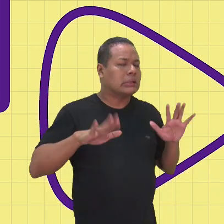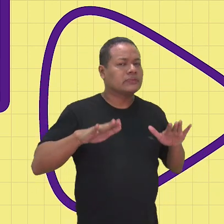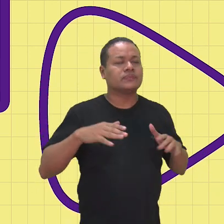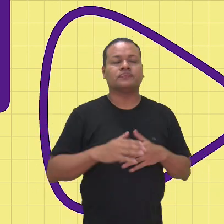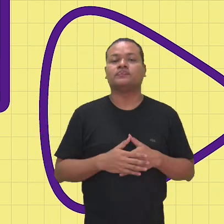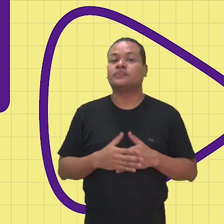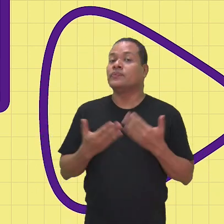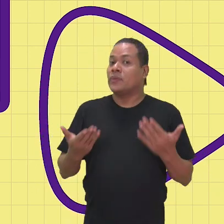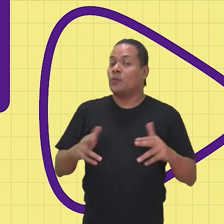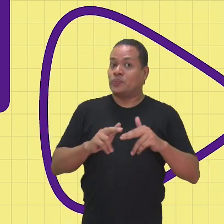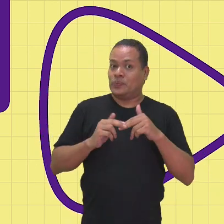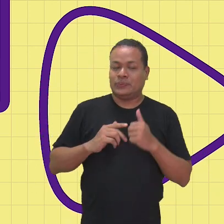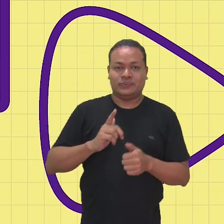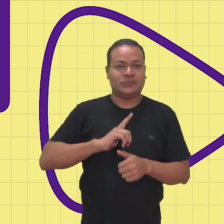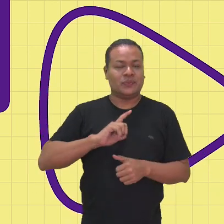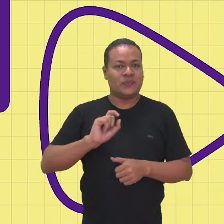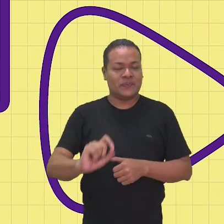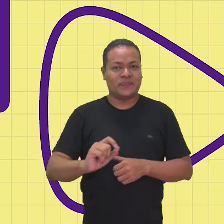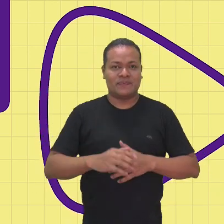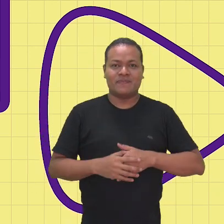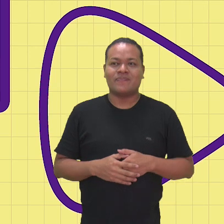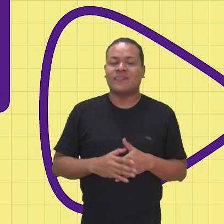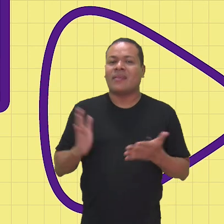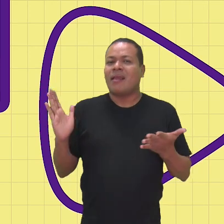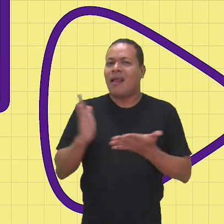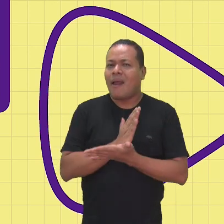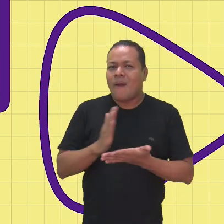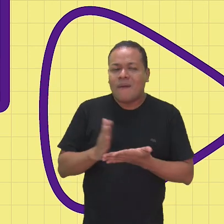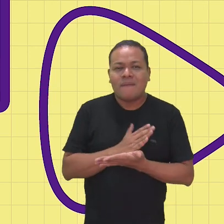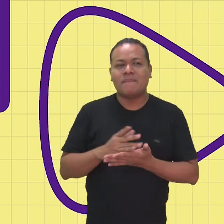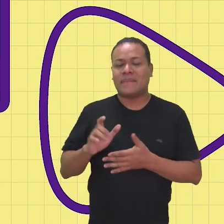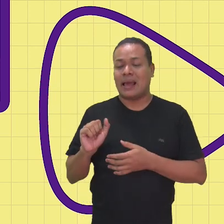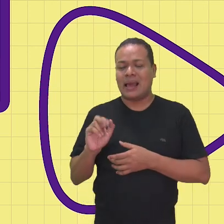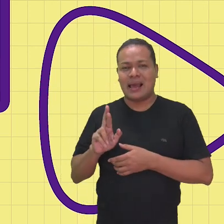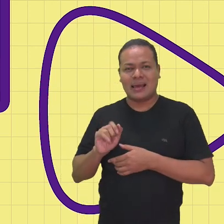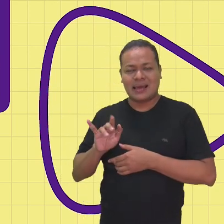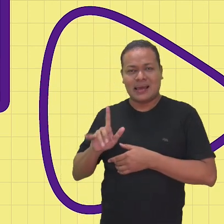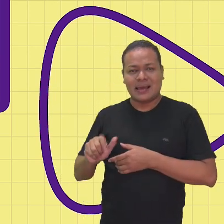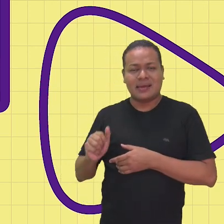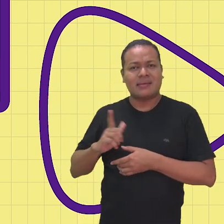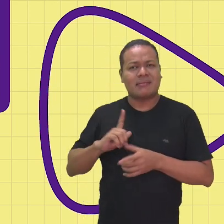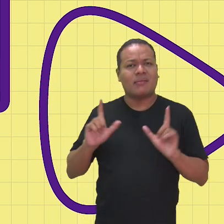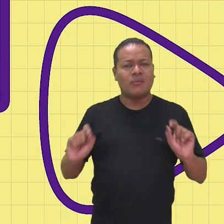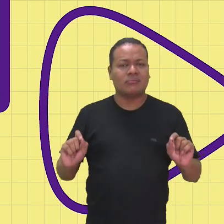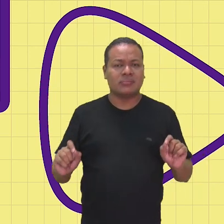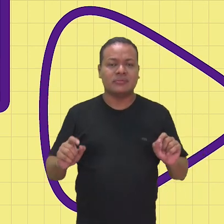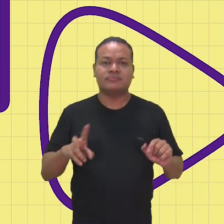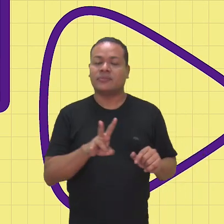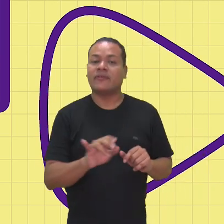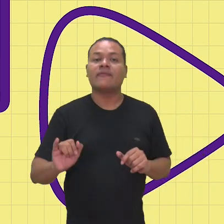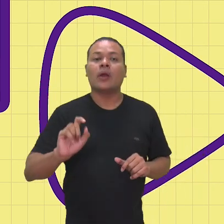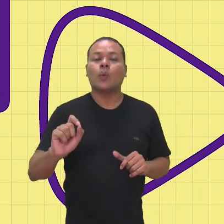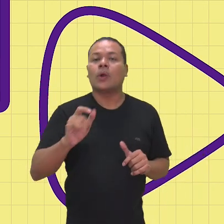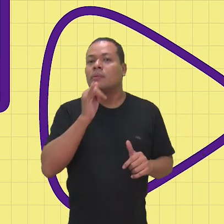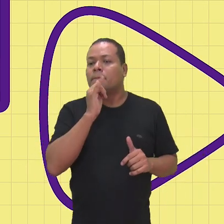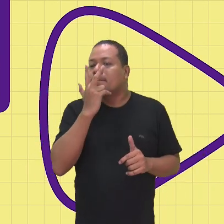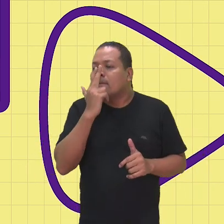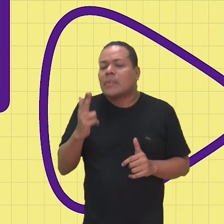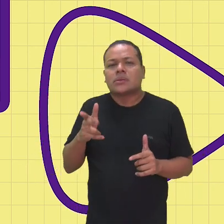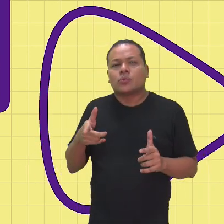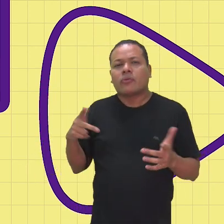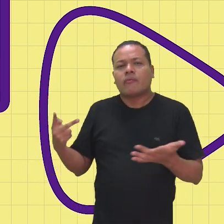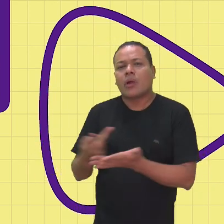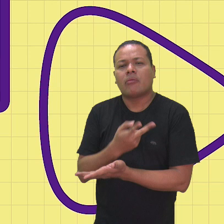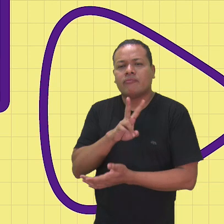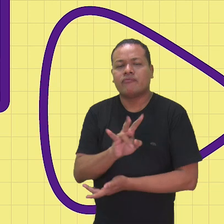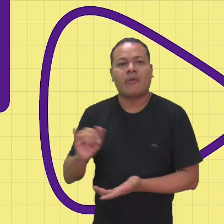a gente vai ter também, pessoal, ali aí umas partes de areia, que vai servir justamente ali como um simulador do que acontece na